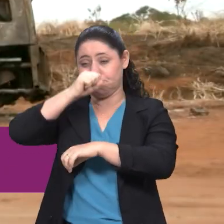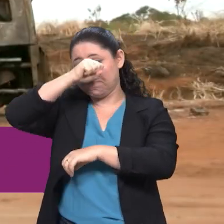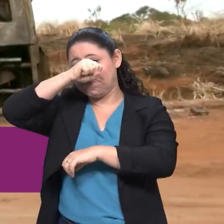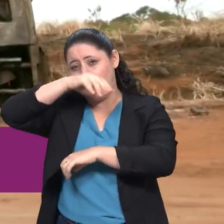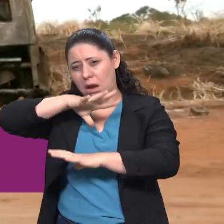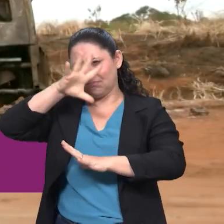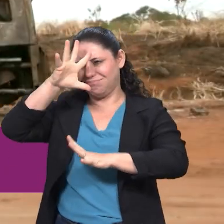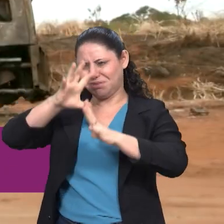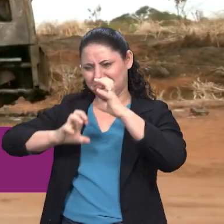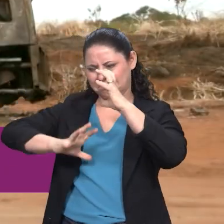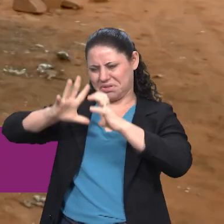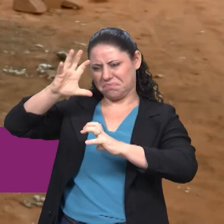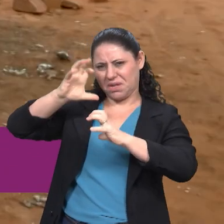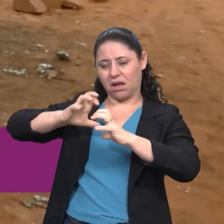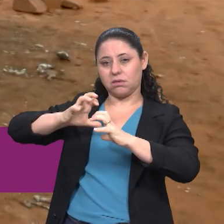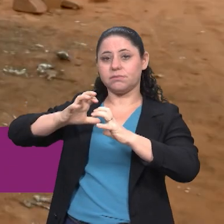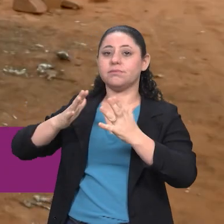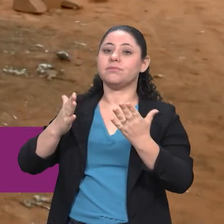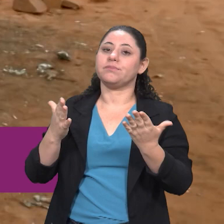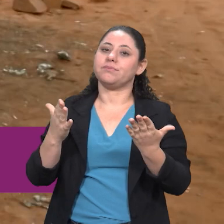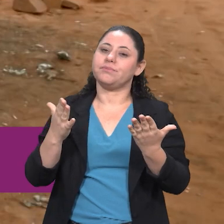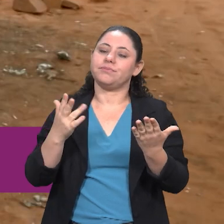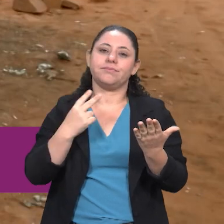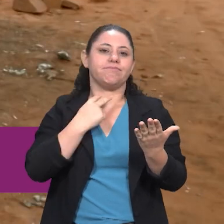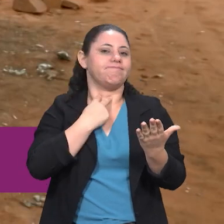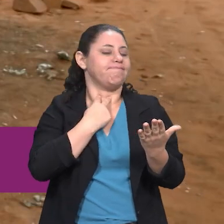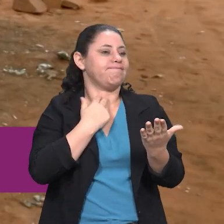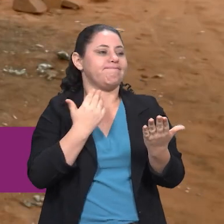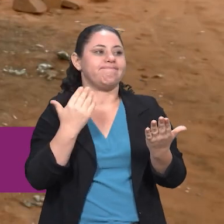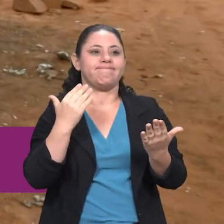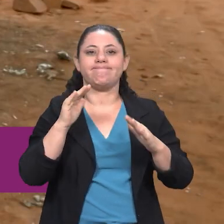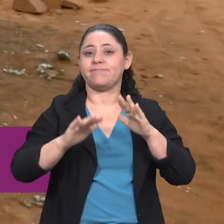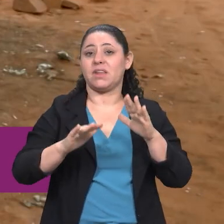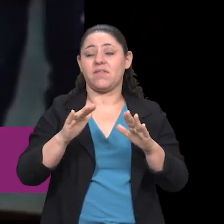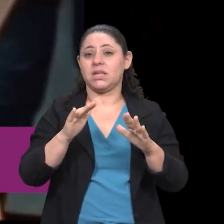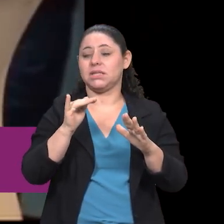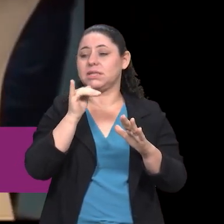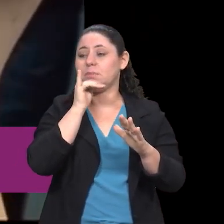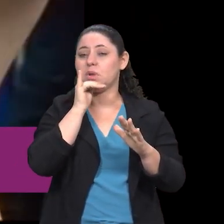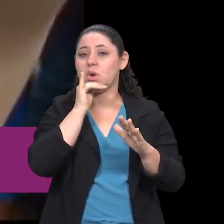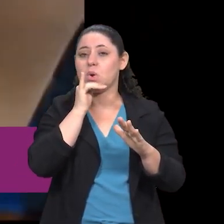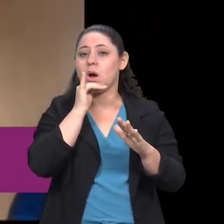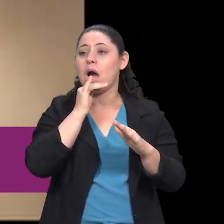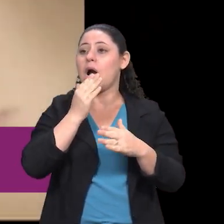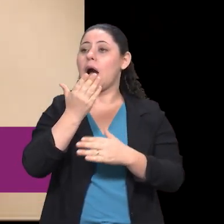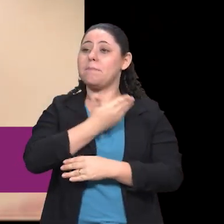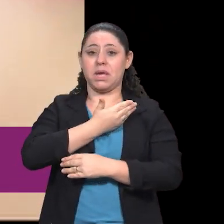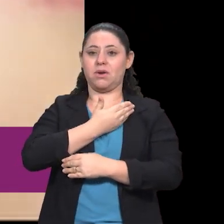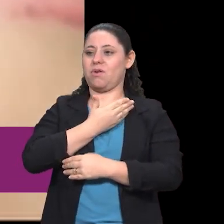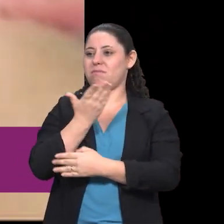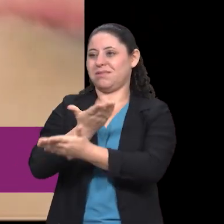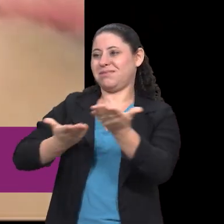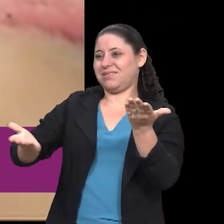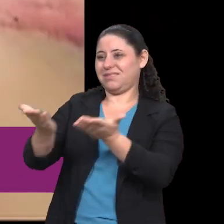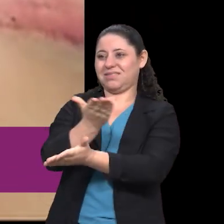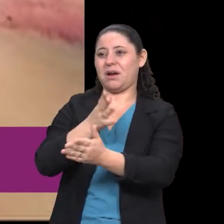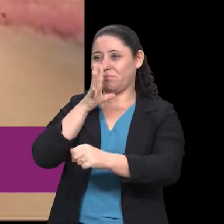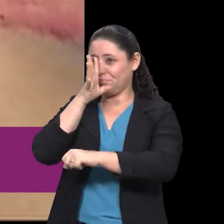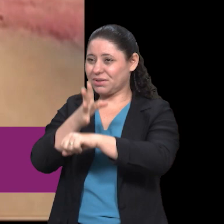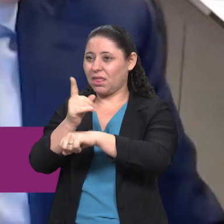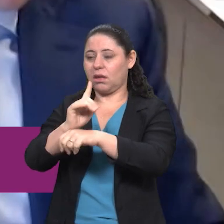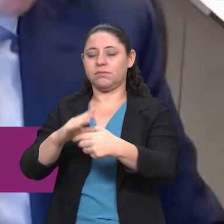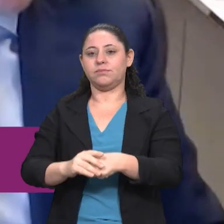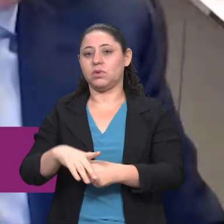enfim, não é uma situação amistosa que se verifica nessas invasões. Os produtores rurais não se